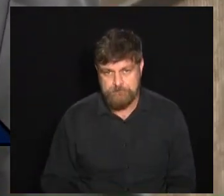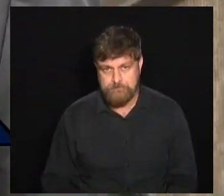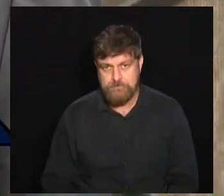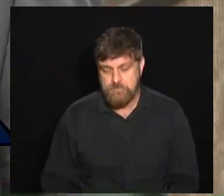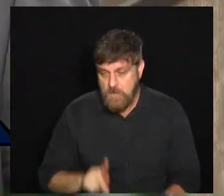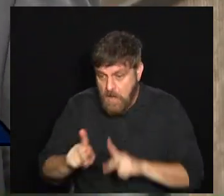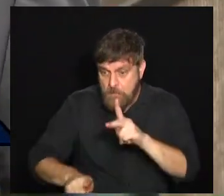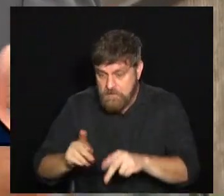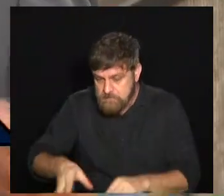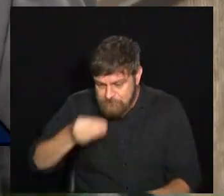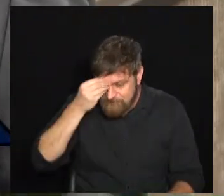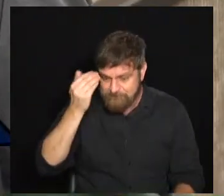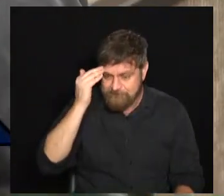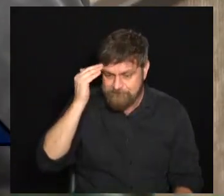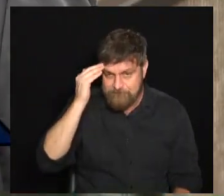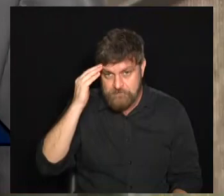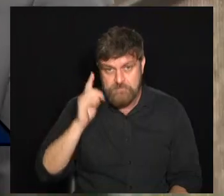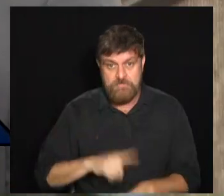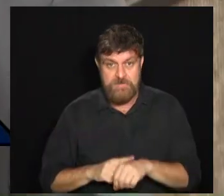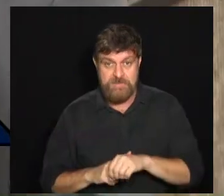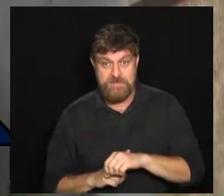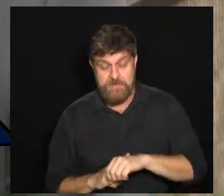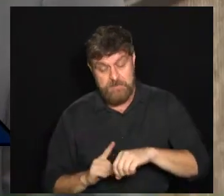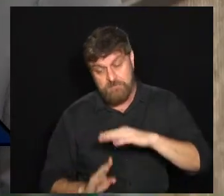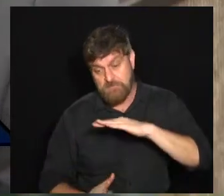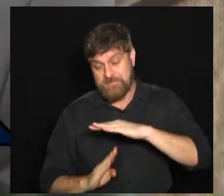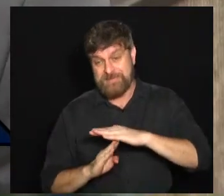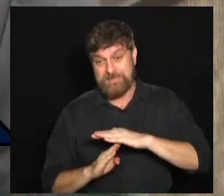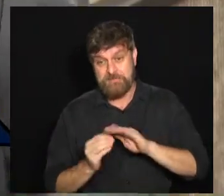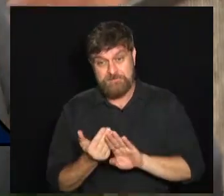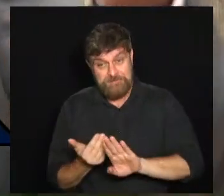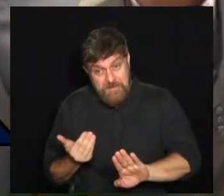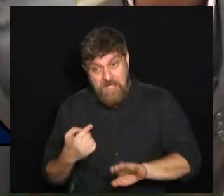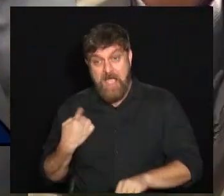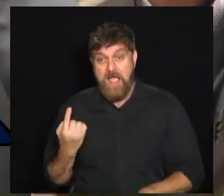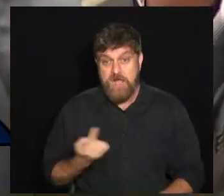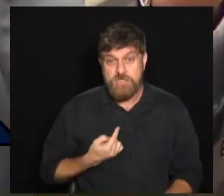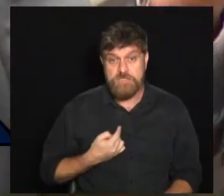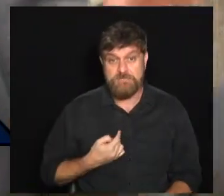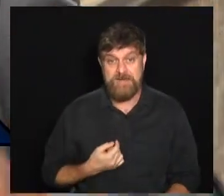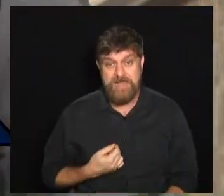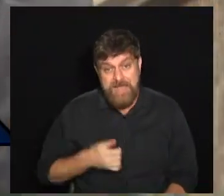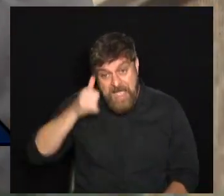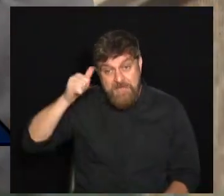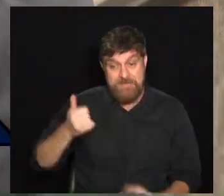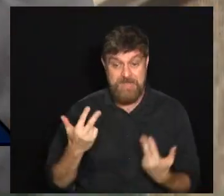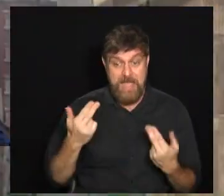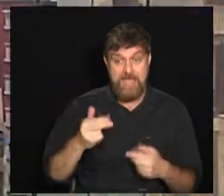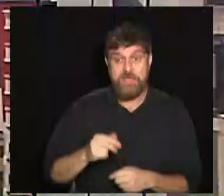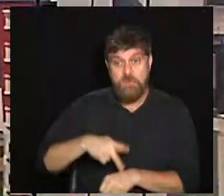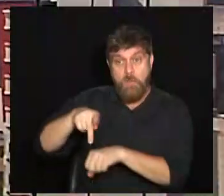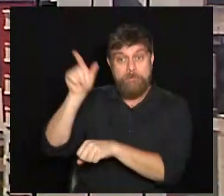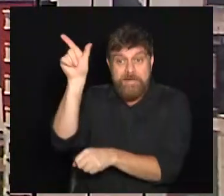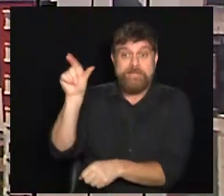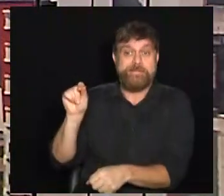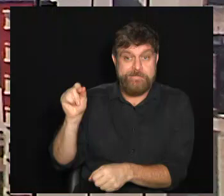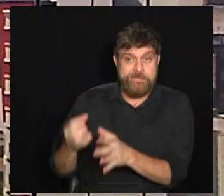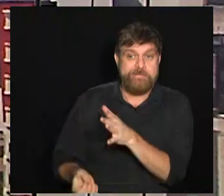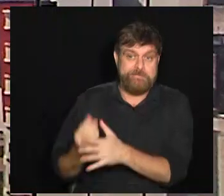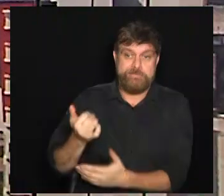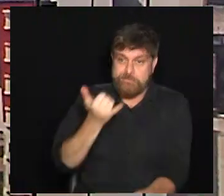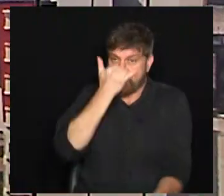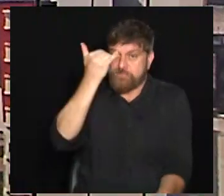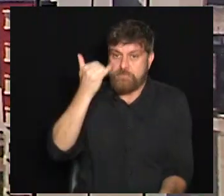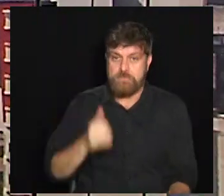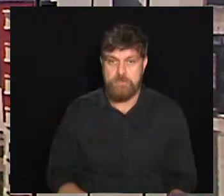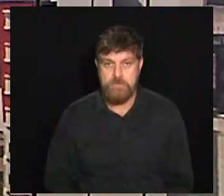população. Realmente por um tempo quanto, mas nós temos que começar agora, para nós não estarmos passando o que a Itália está passando. Projeto de